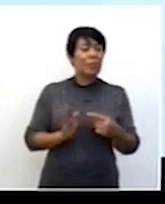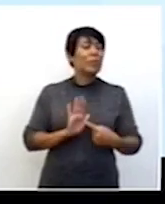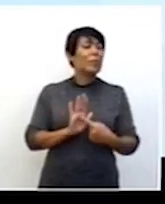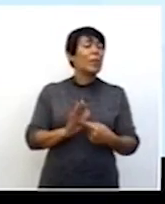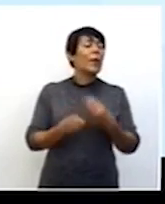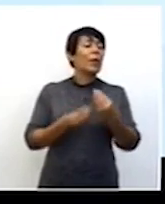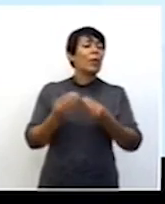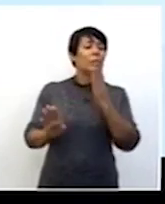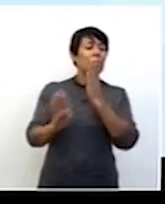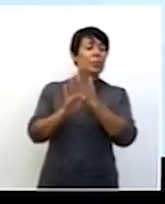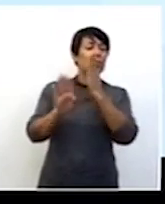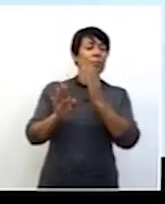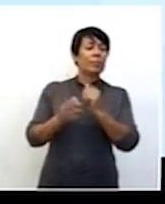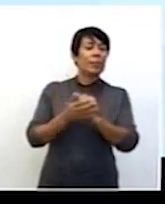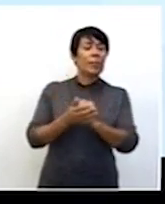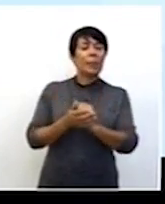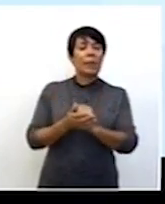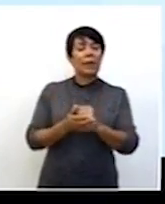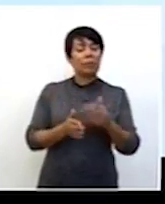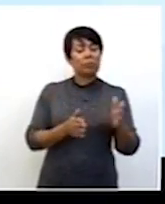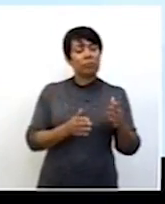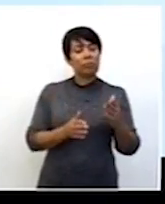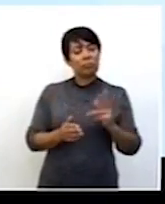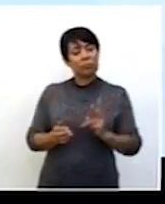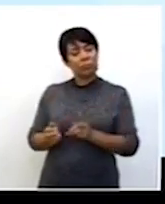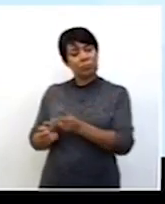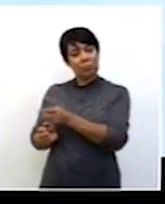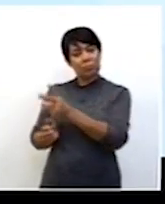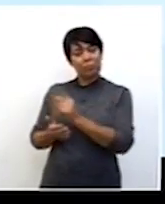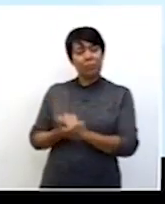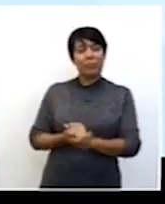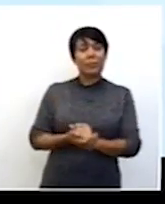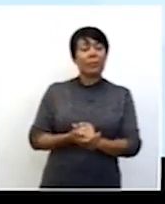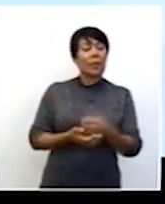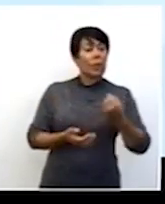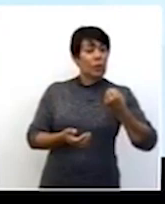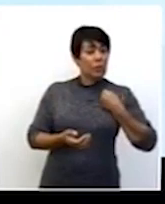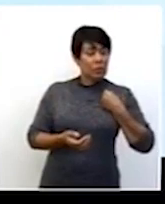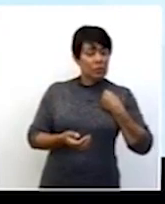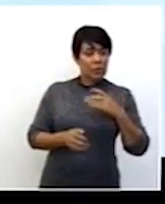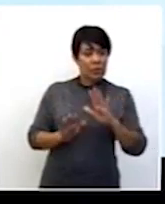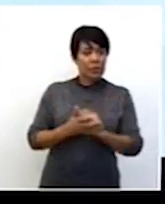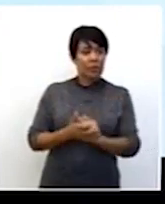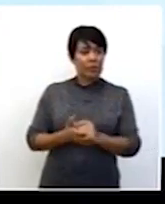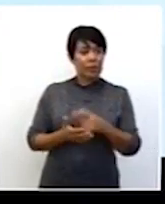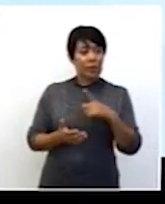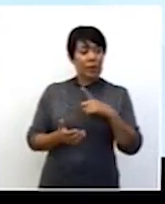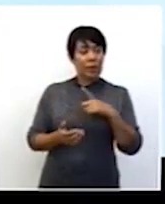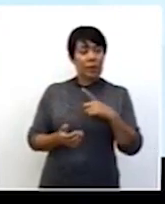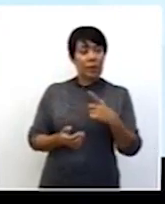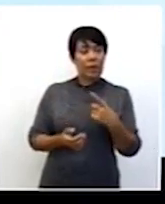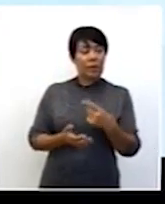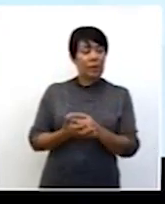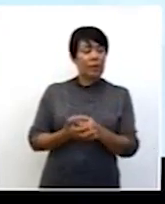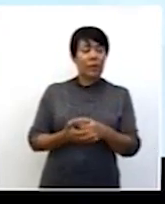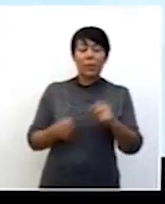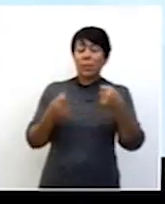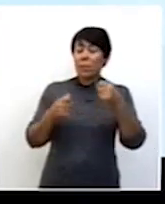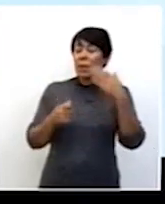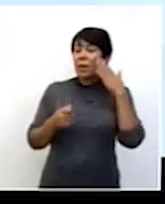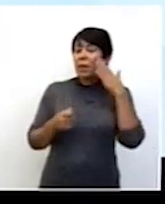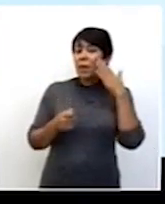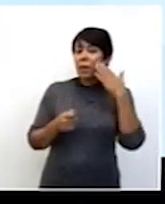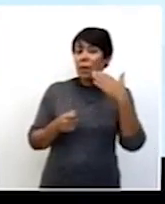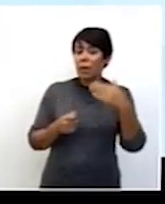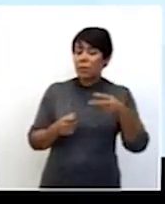tentar identificar essa sequência e esses termos, né? Então, eu tenho aqui, ó, a gente tem sempre que entender da